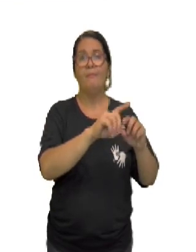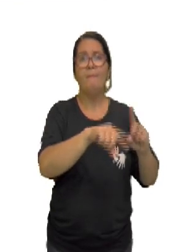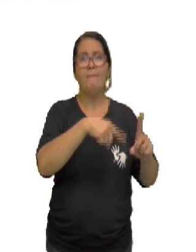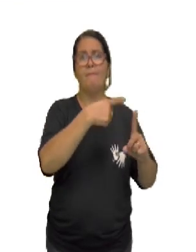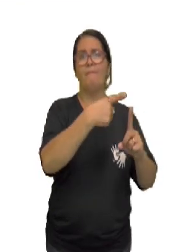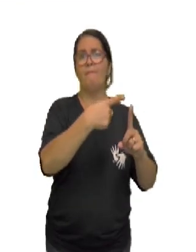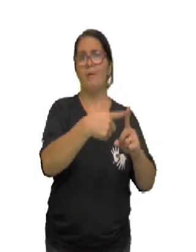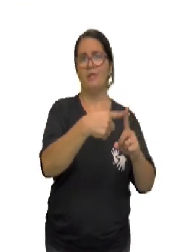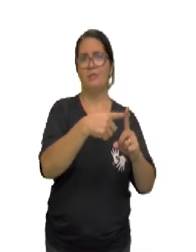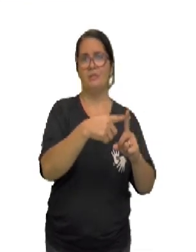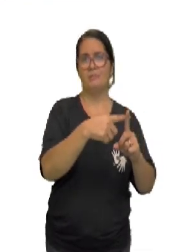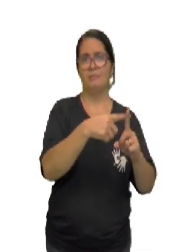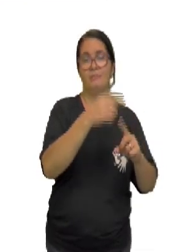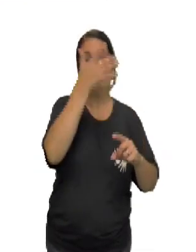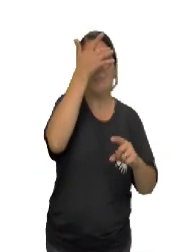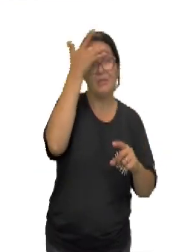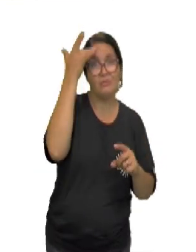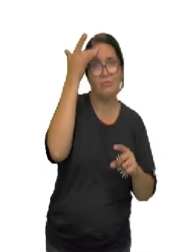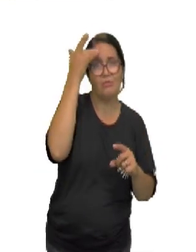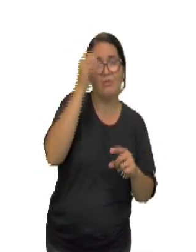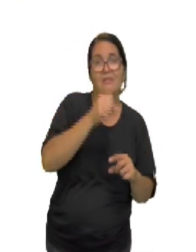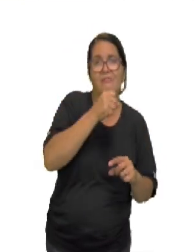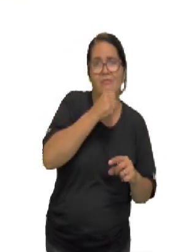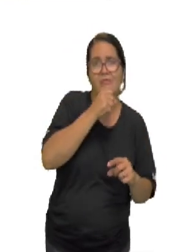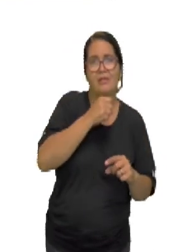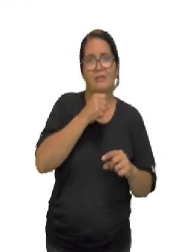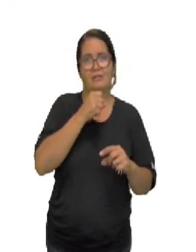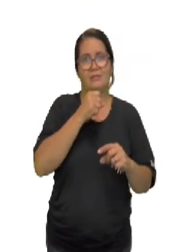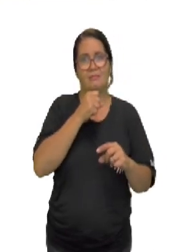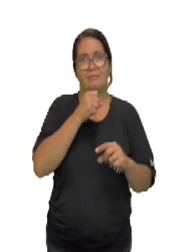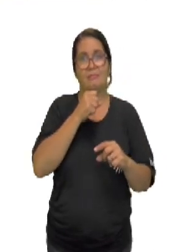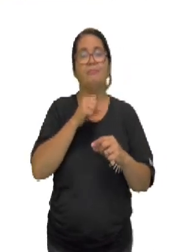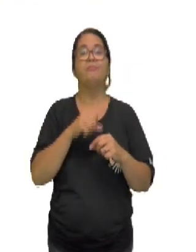Mas isso é um problema.